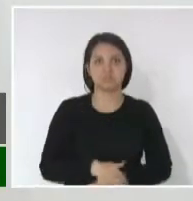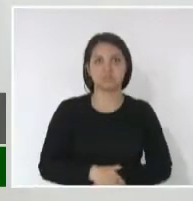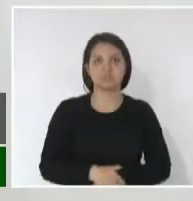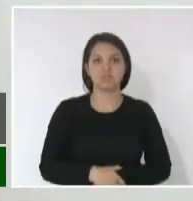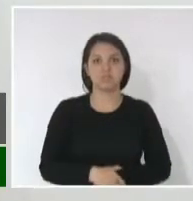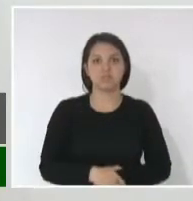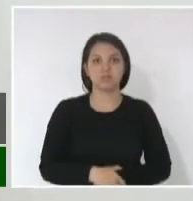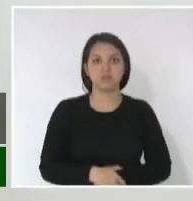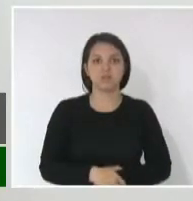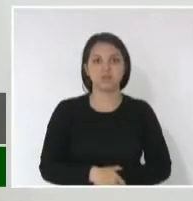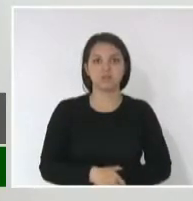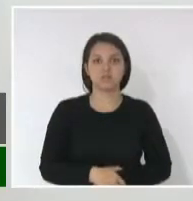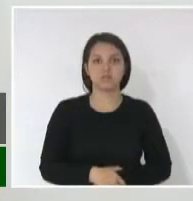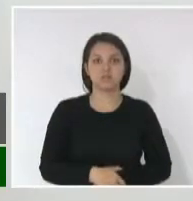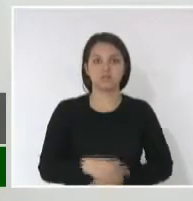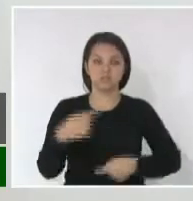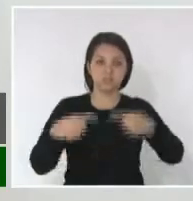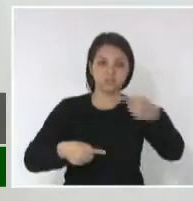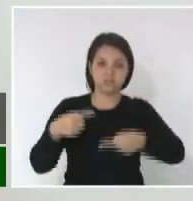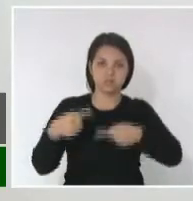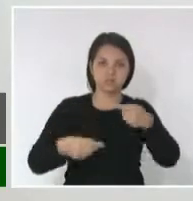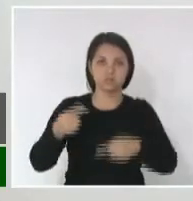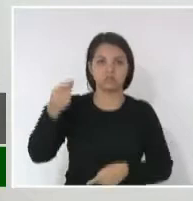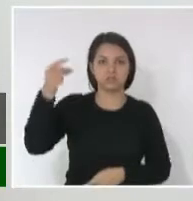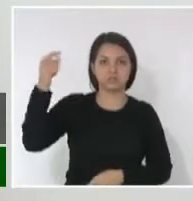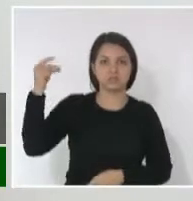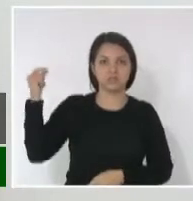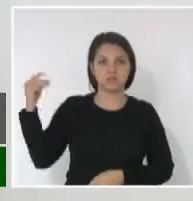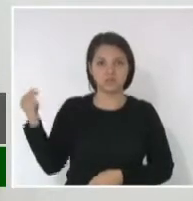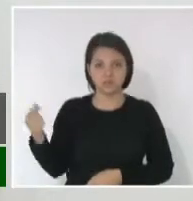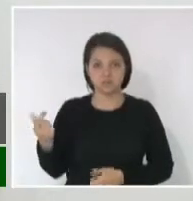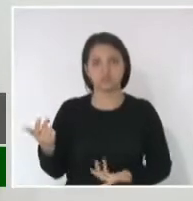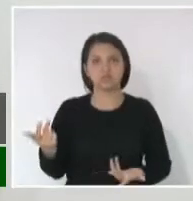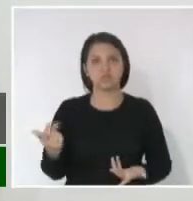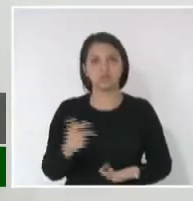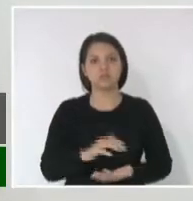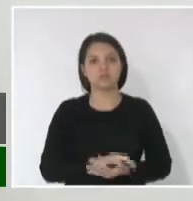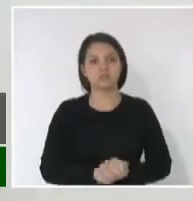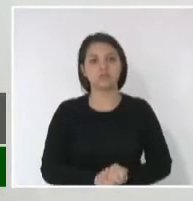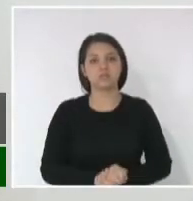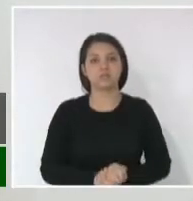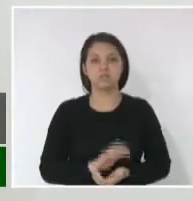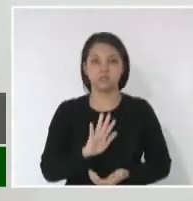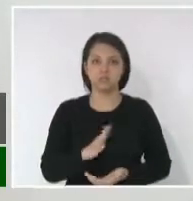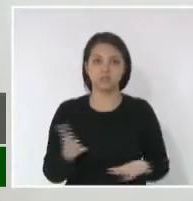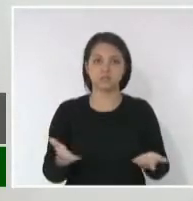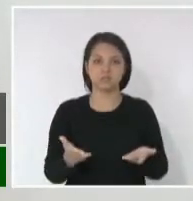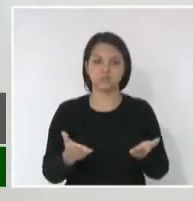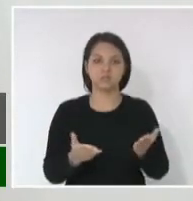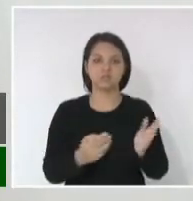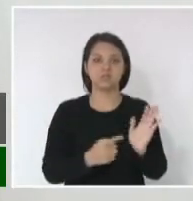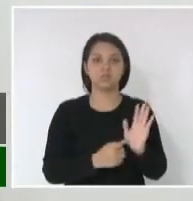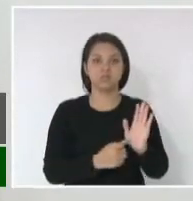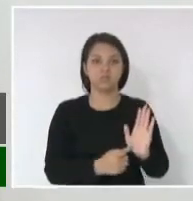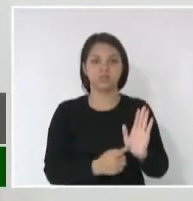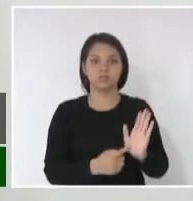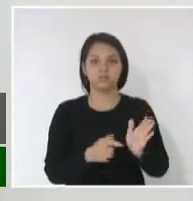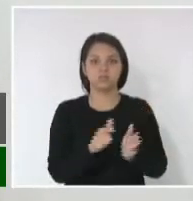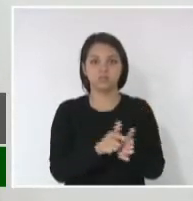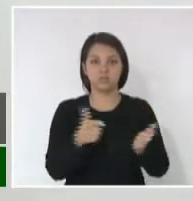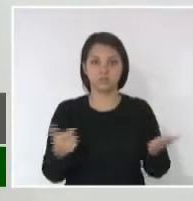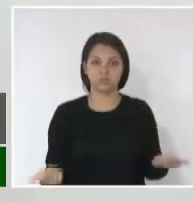há uma discussão antiga sobre isso daí, mas saiu a nota na